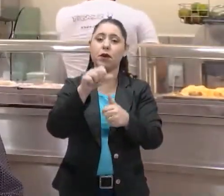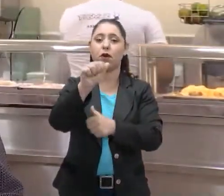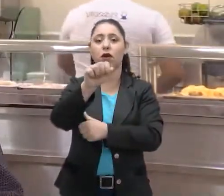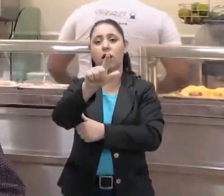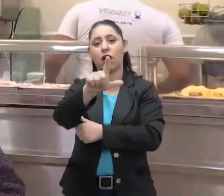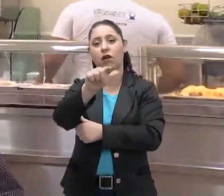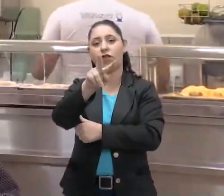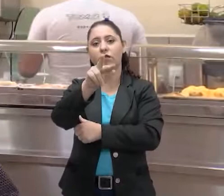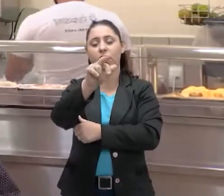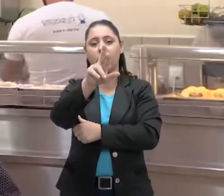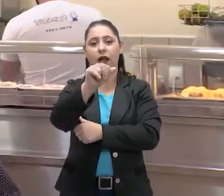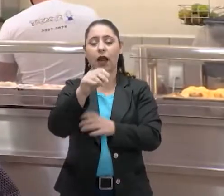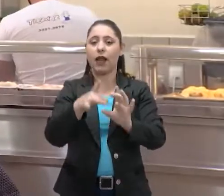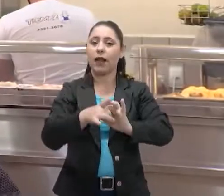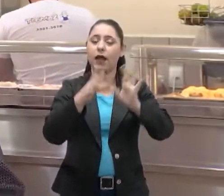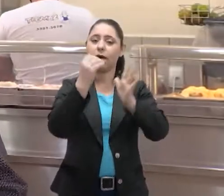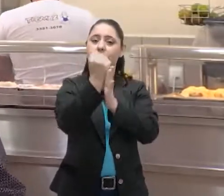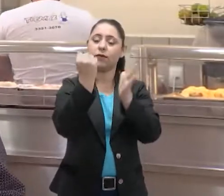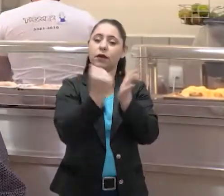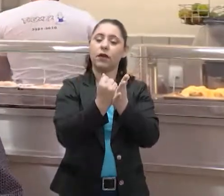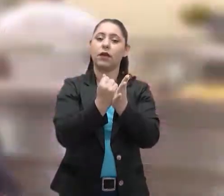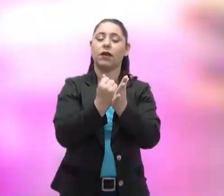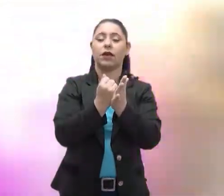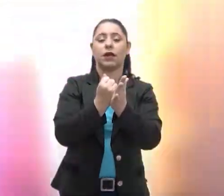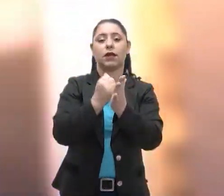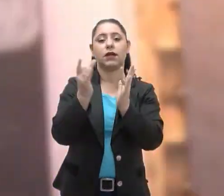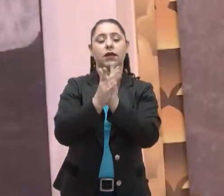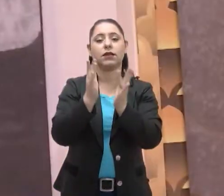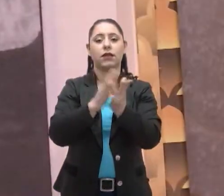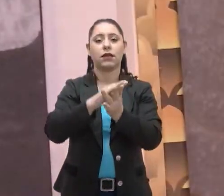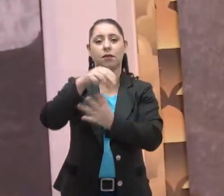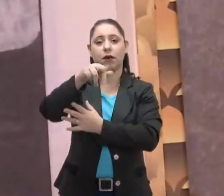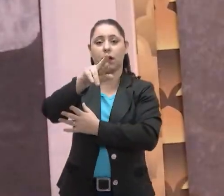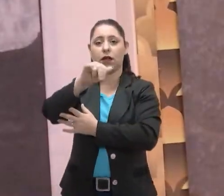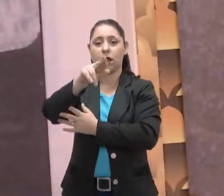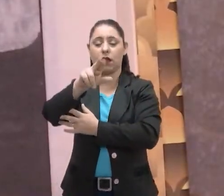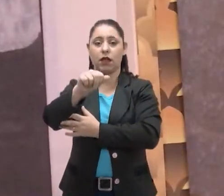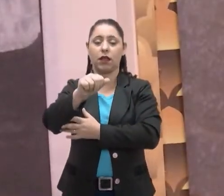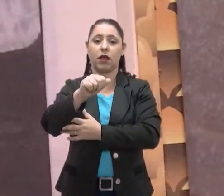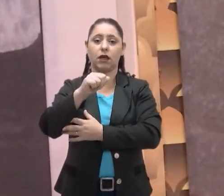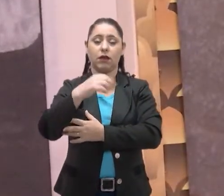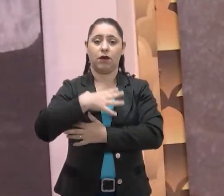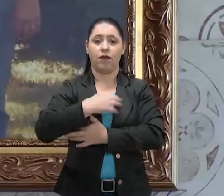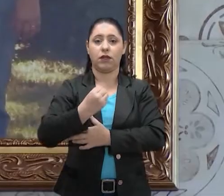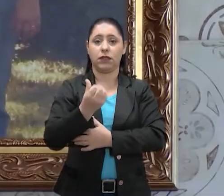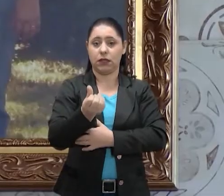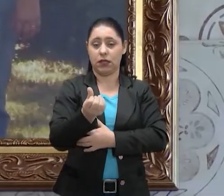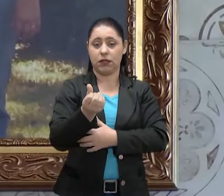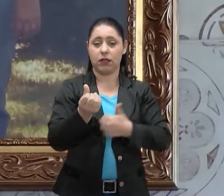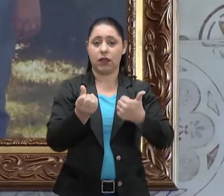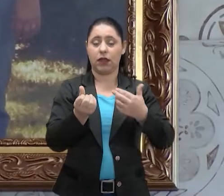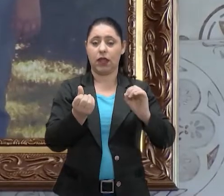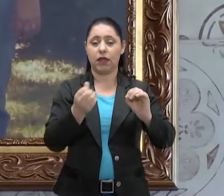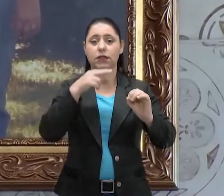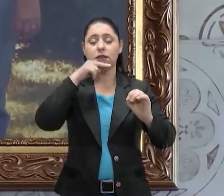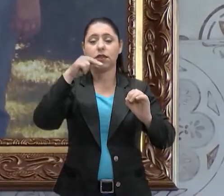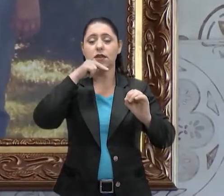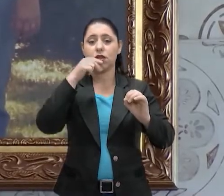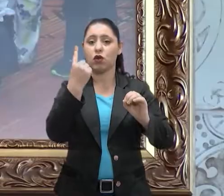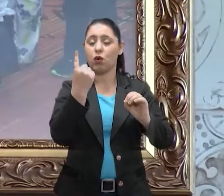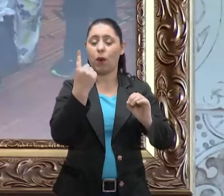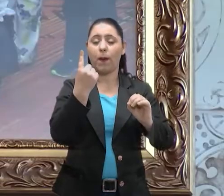primeiro alvará da Tomás Lanches. Casado com Marina Mazzini, constituiu família com 6 filhos, 10 netos